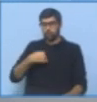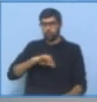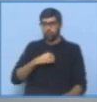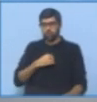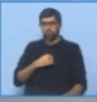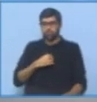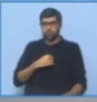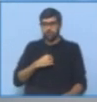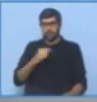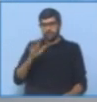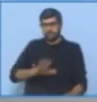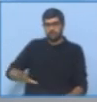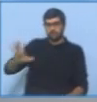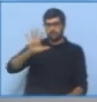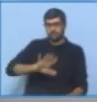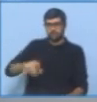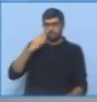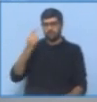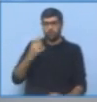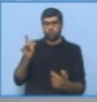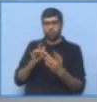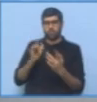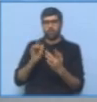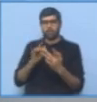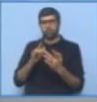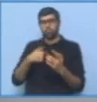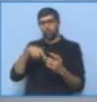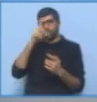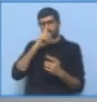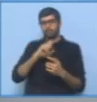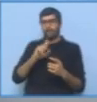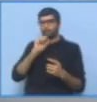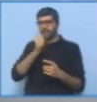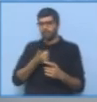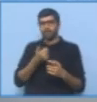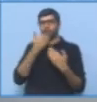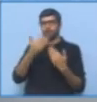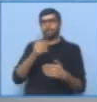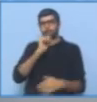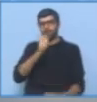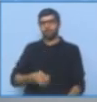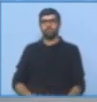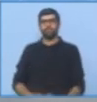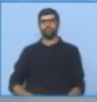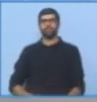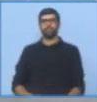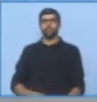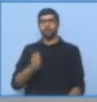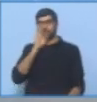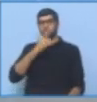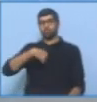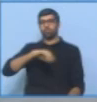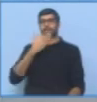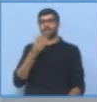perdido, no Ocidente em particular, o contacto com o reconhecimento e com o agradecimento. E quando não agradecemos,